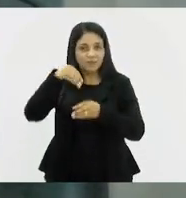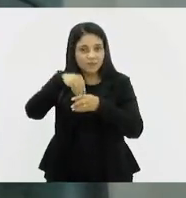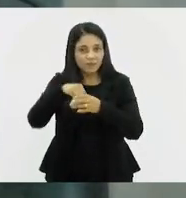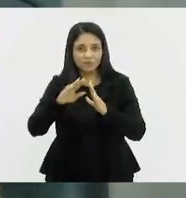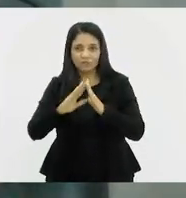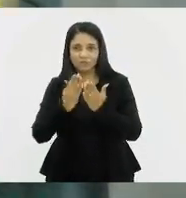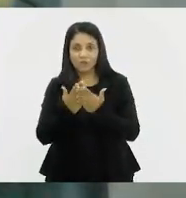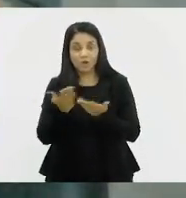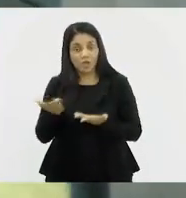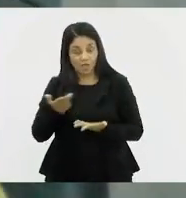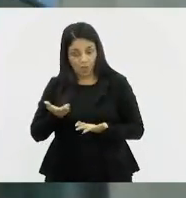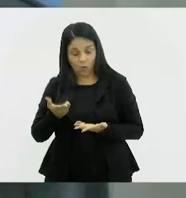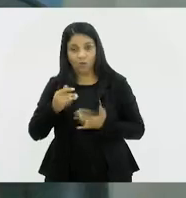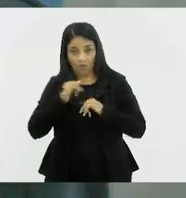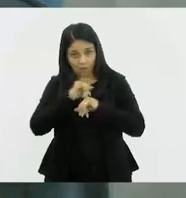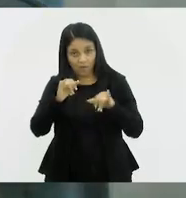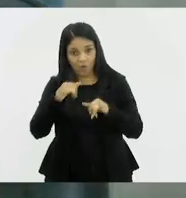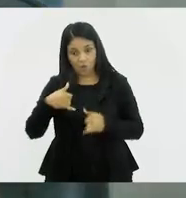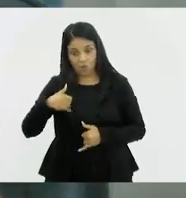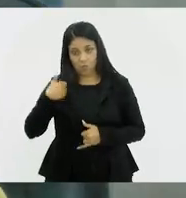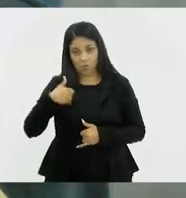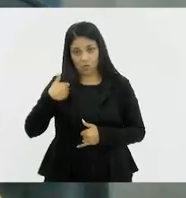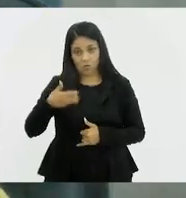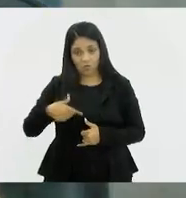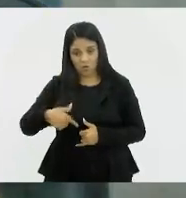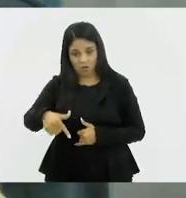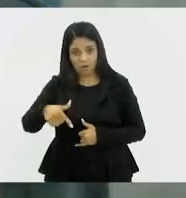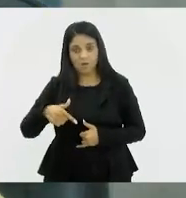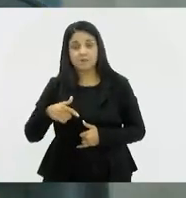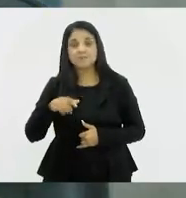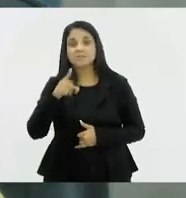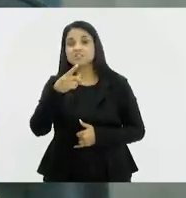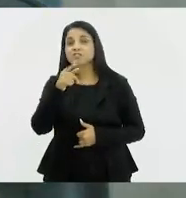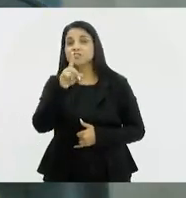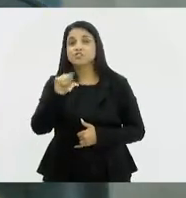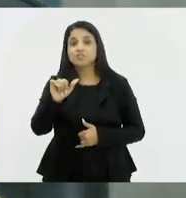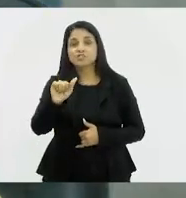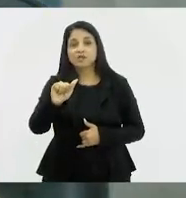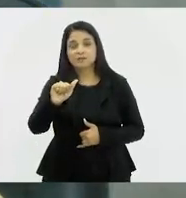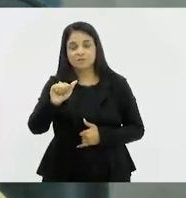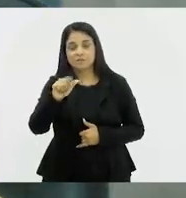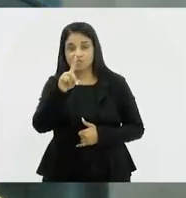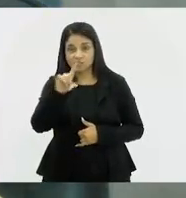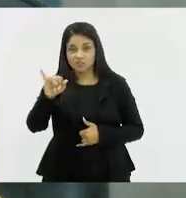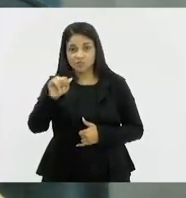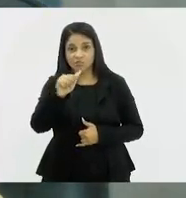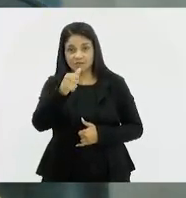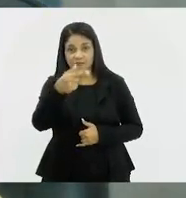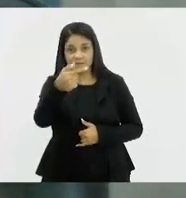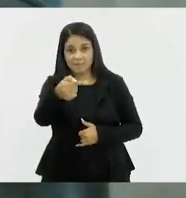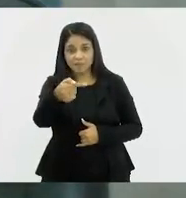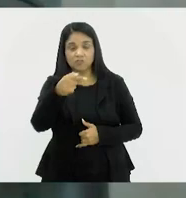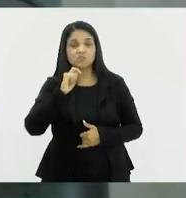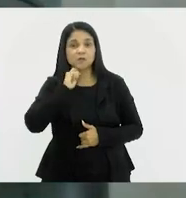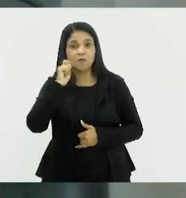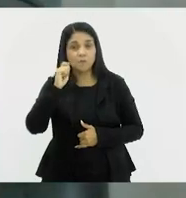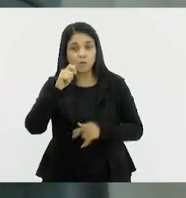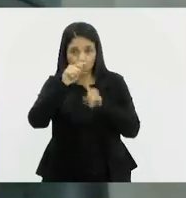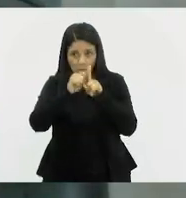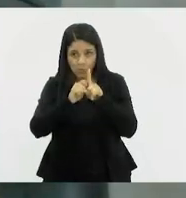84 anos agora em 7 de abril. Sabe o que é 7 de abril? É o Dia Mundial da